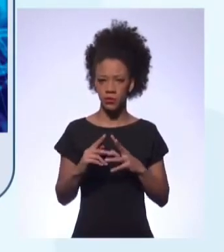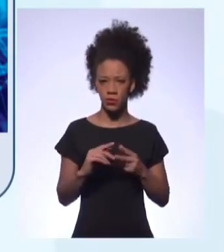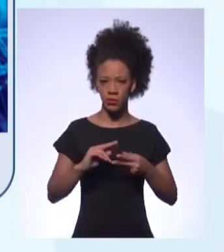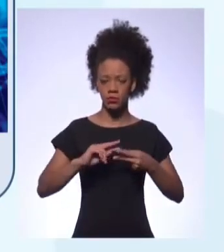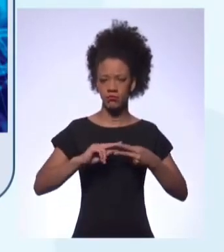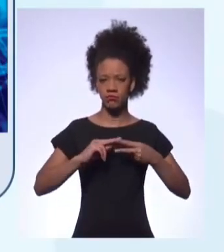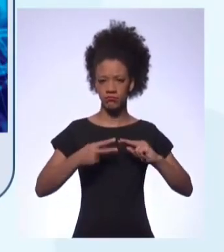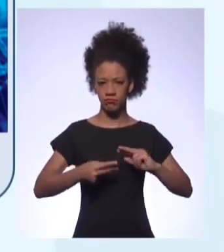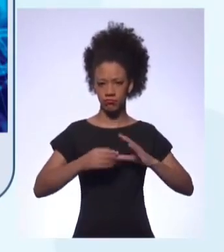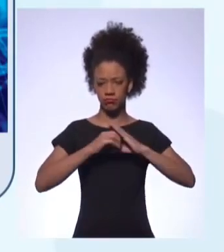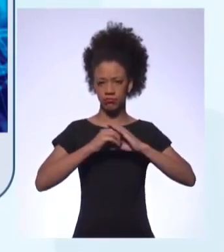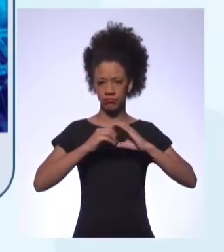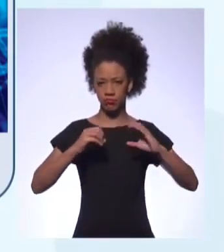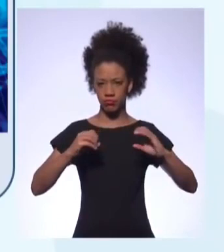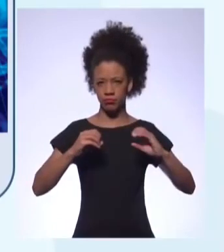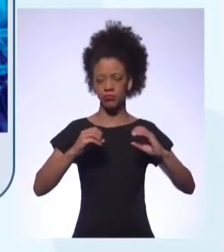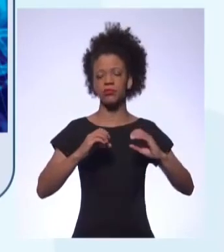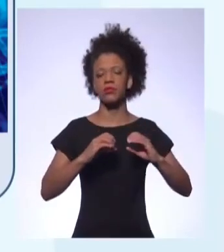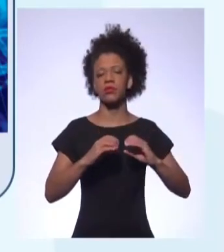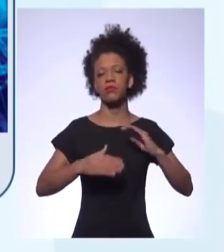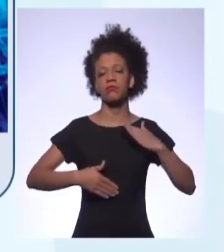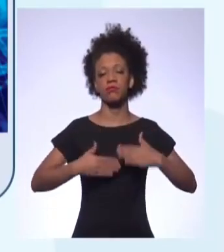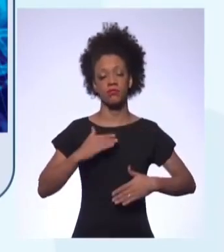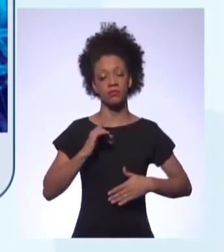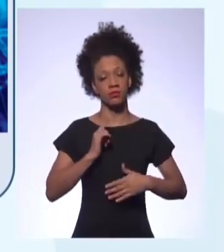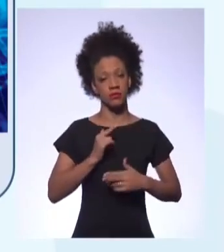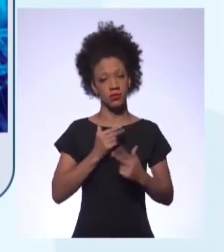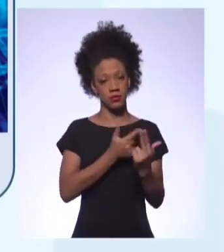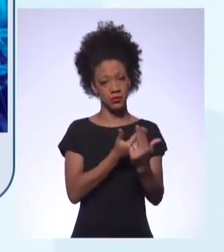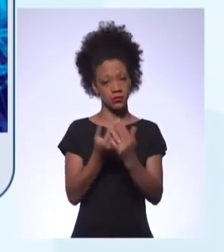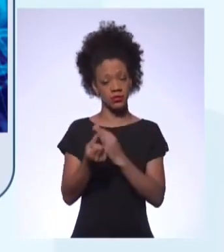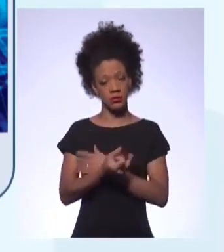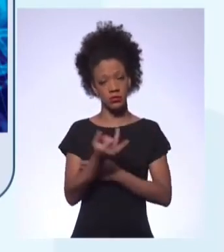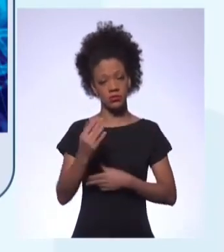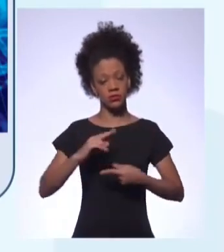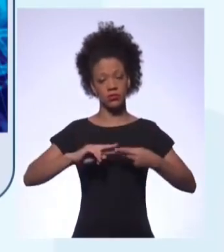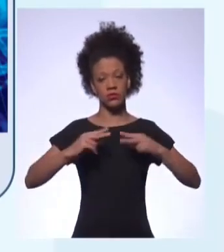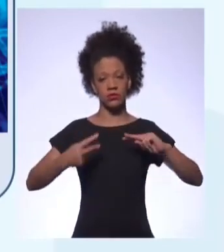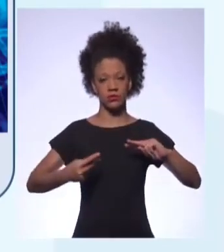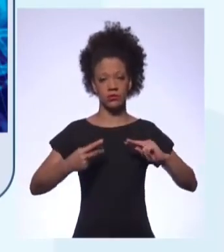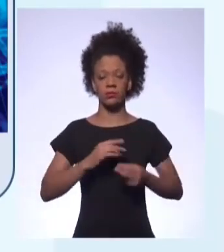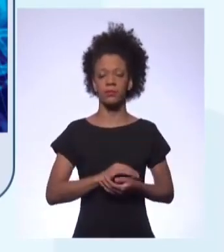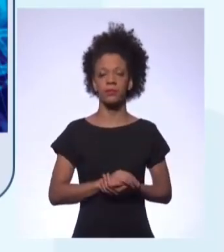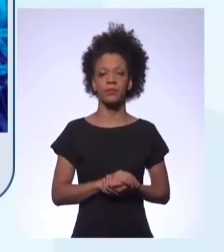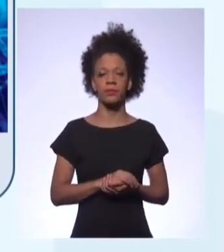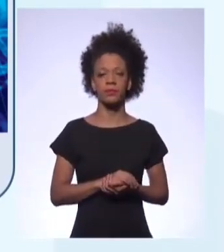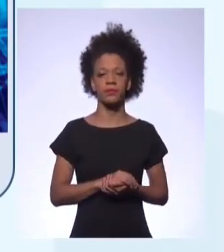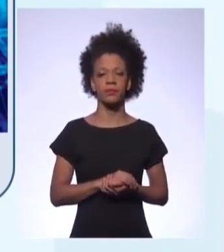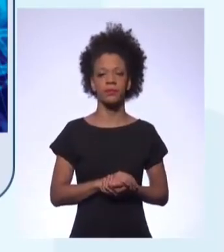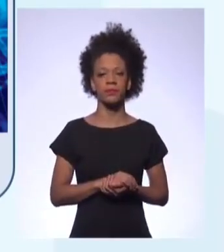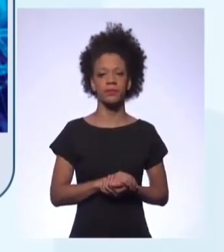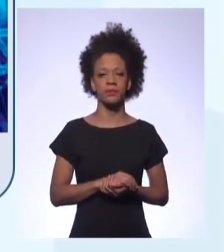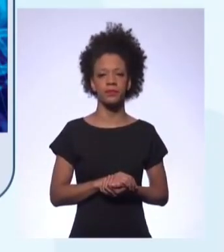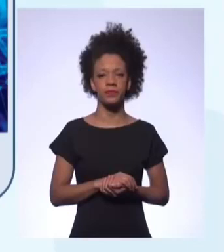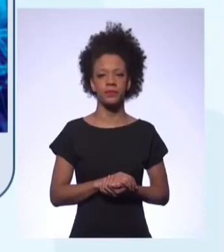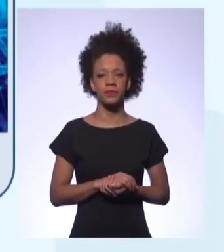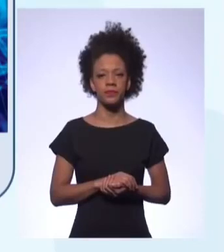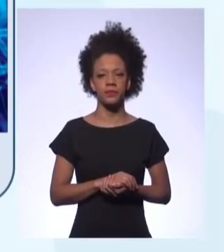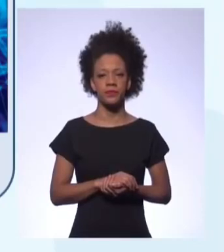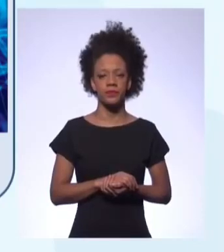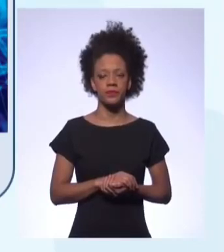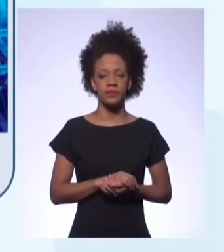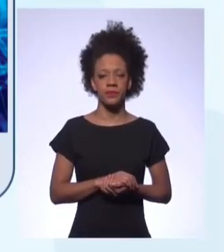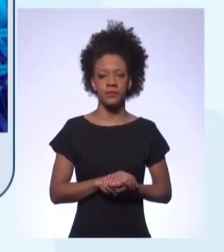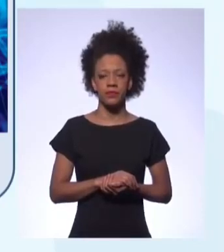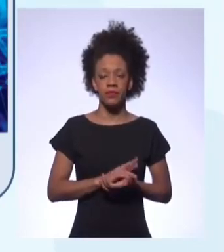no corpo da pessoa têm o mesmo DNA. Most DNA is located in the cell nucleus.